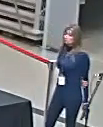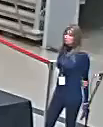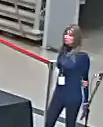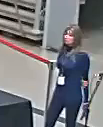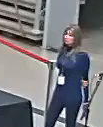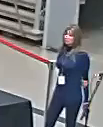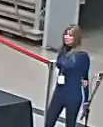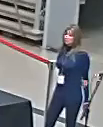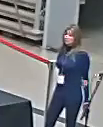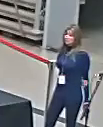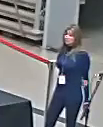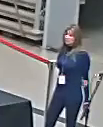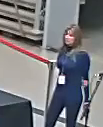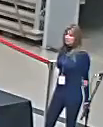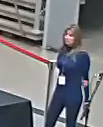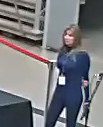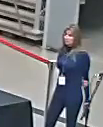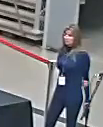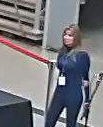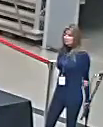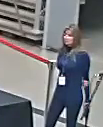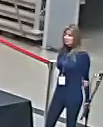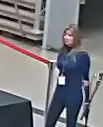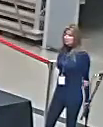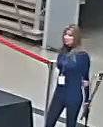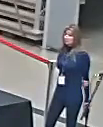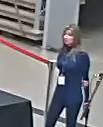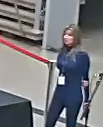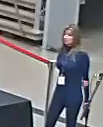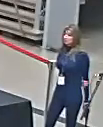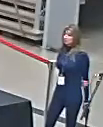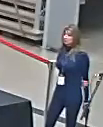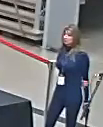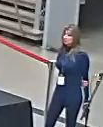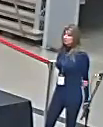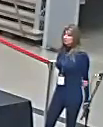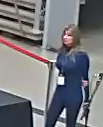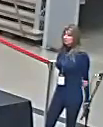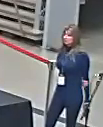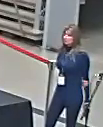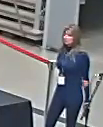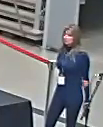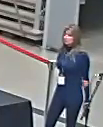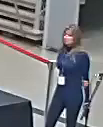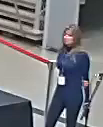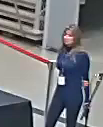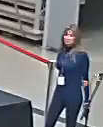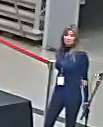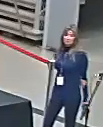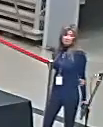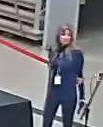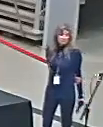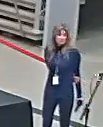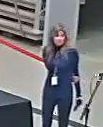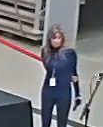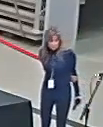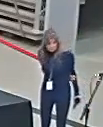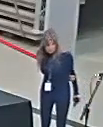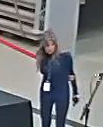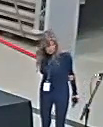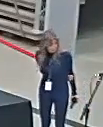rodoviário intermunicipal para debater as medidas necessárias para tornar toda a